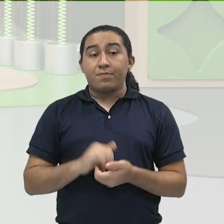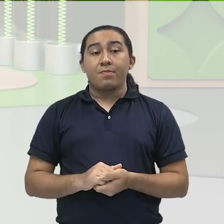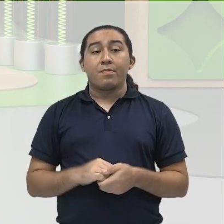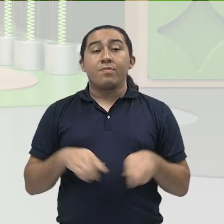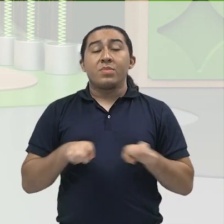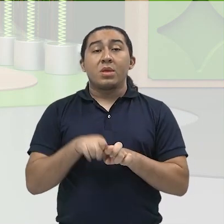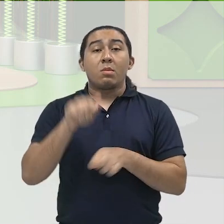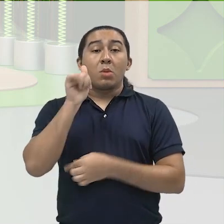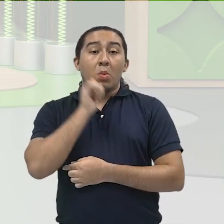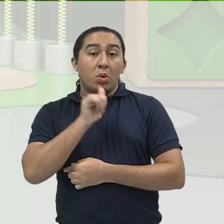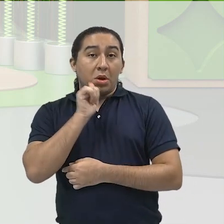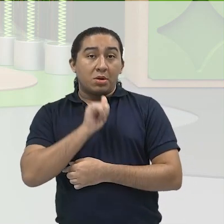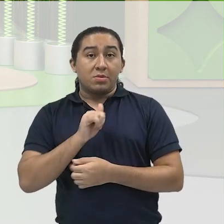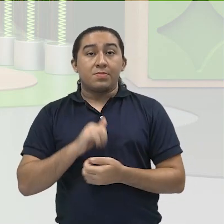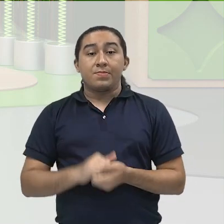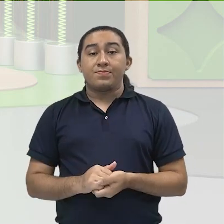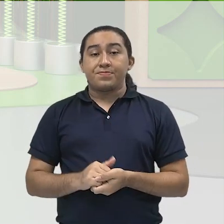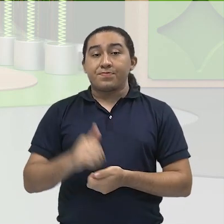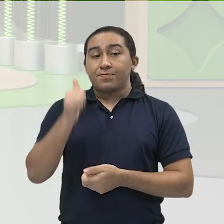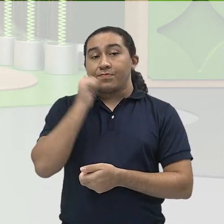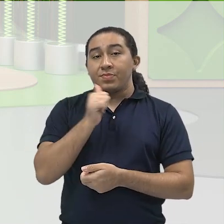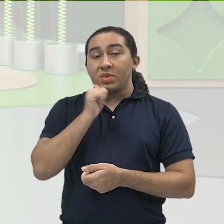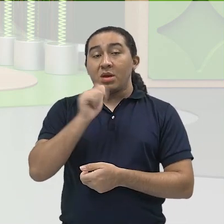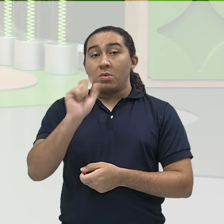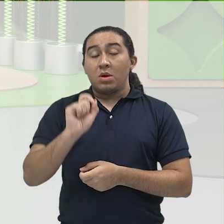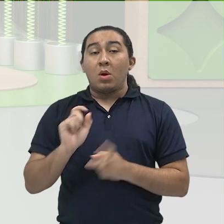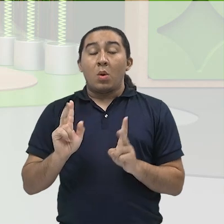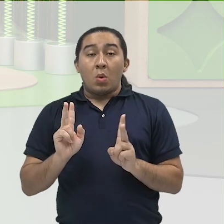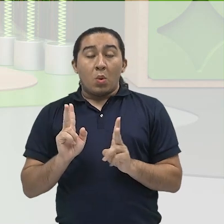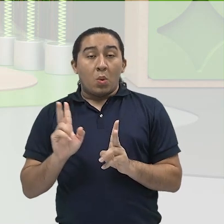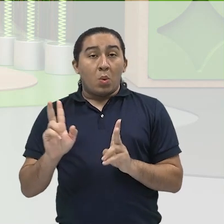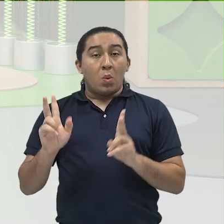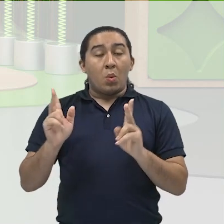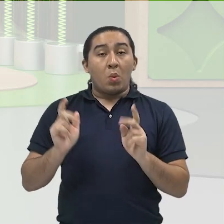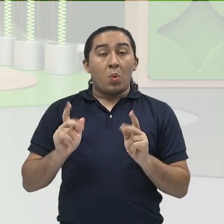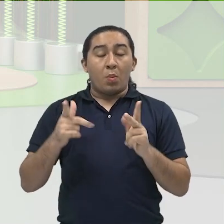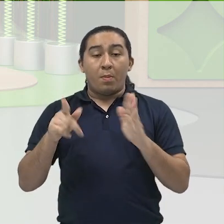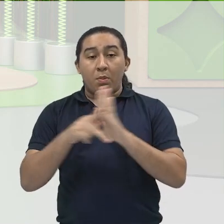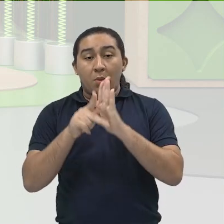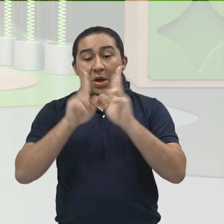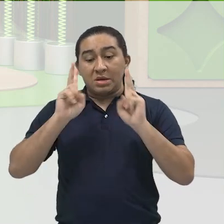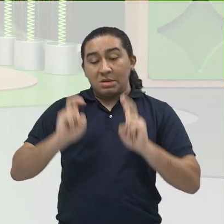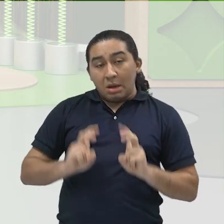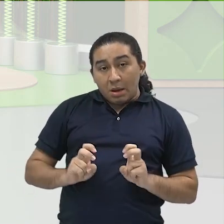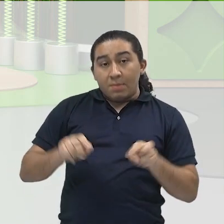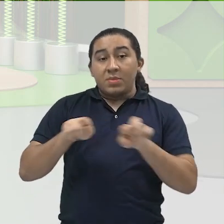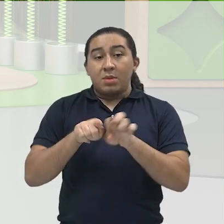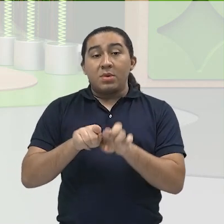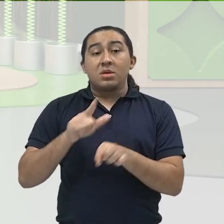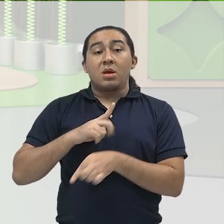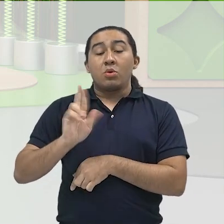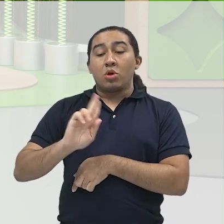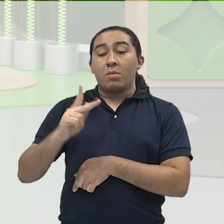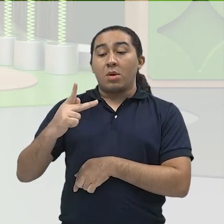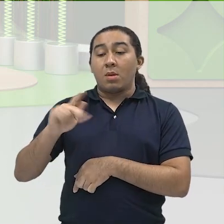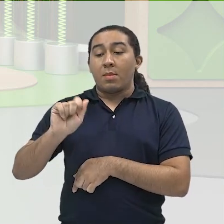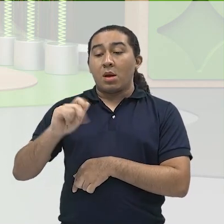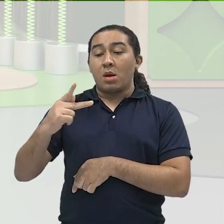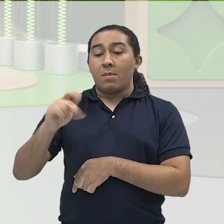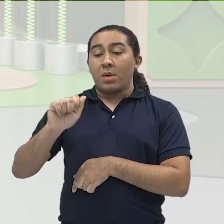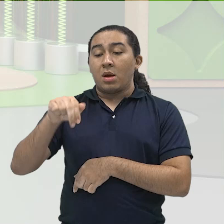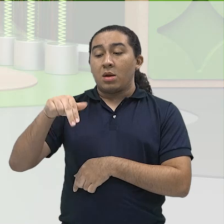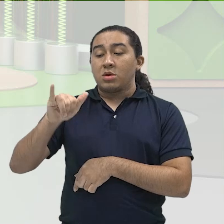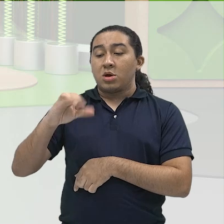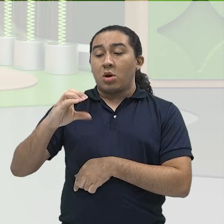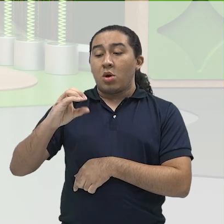nas mulheres? No caso das mulheres, o exame preventivo, né, chamado também de Papa Nicolau, é um dos mais eficazes